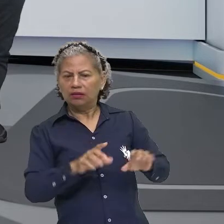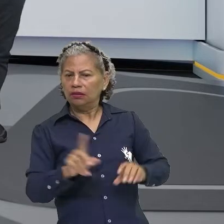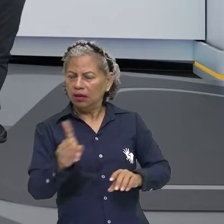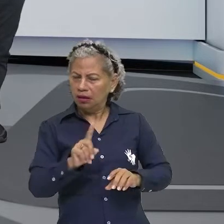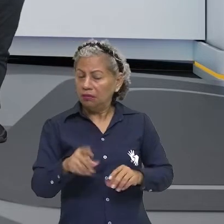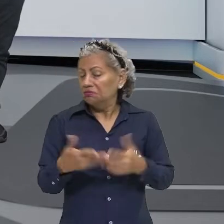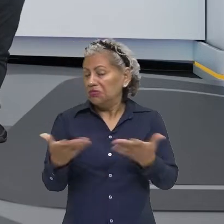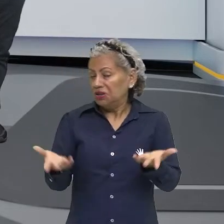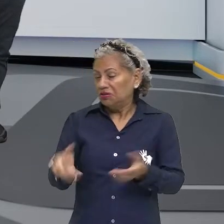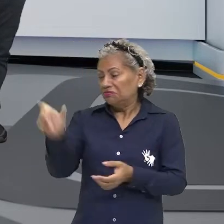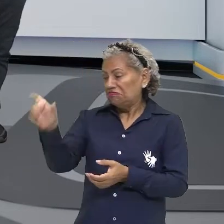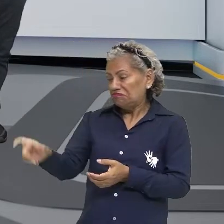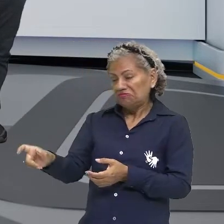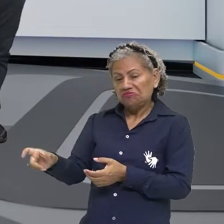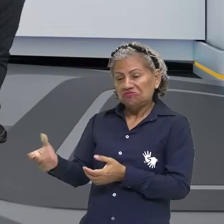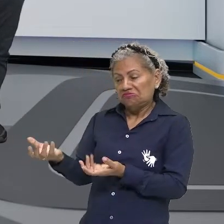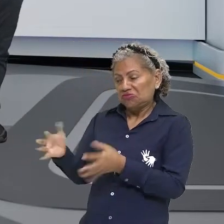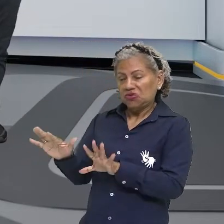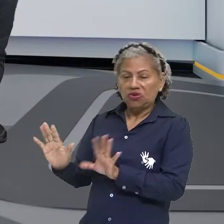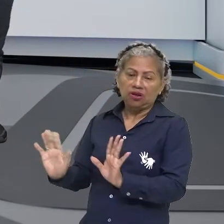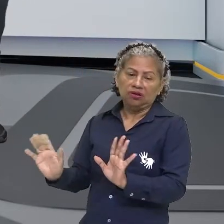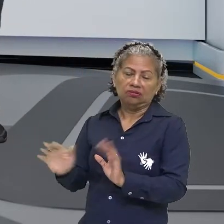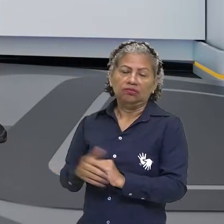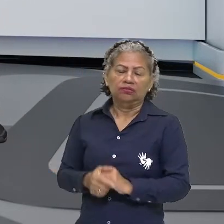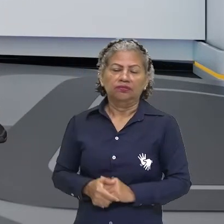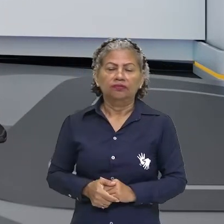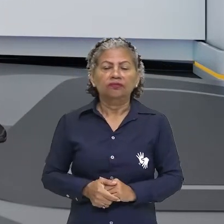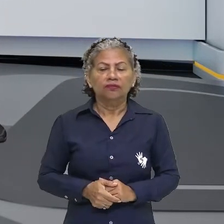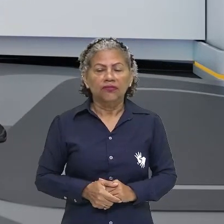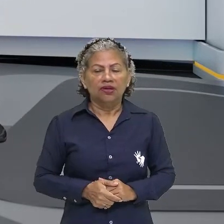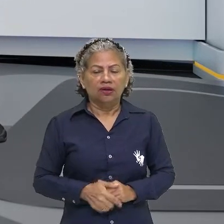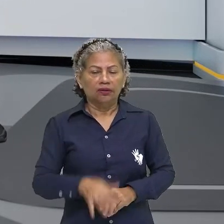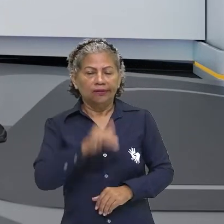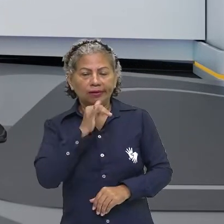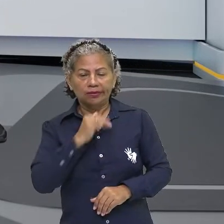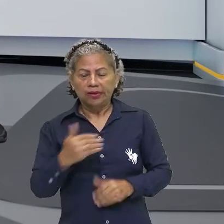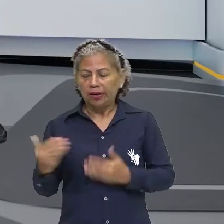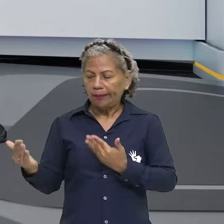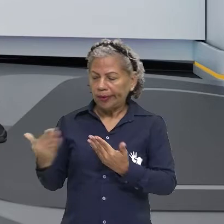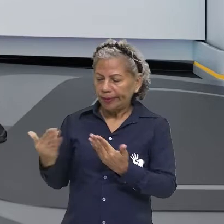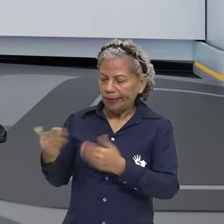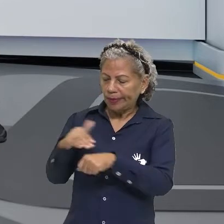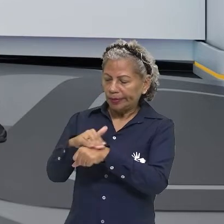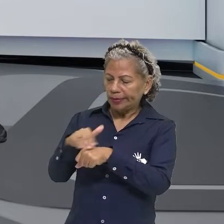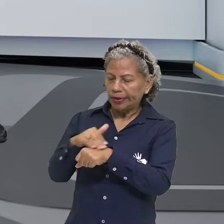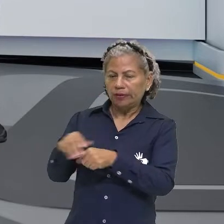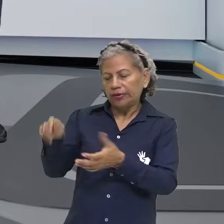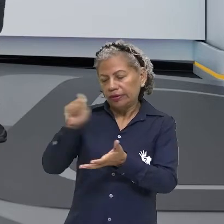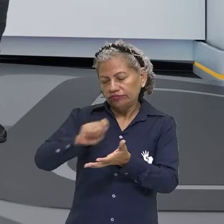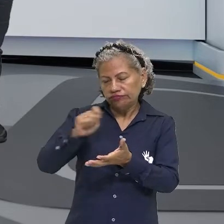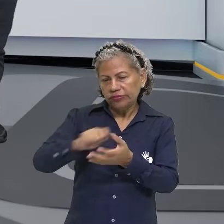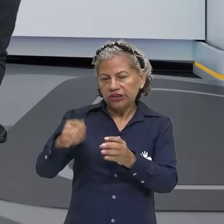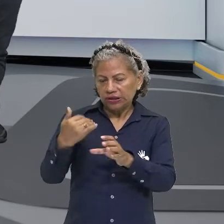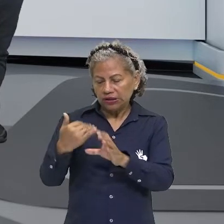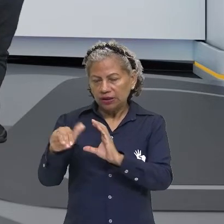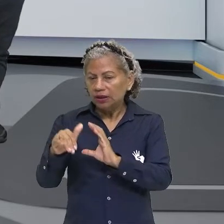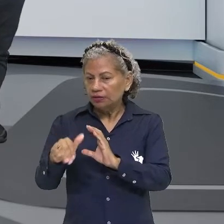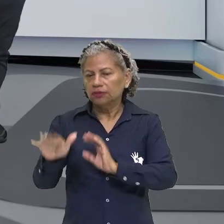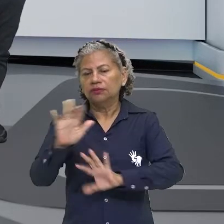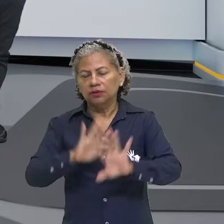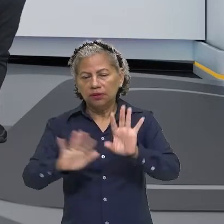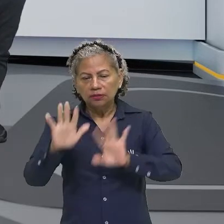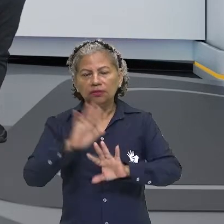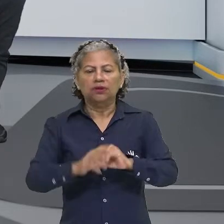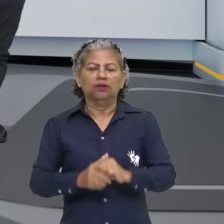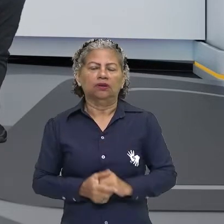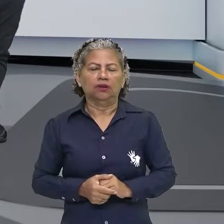redes sociais ou em conversas pessoais, nas quais o alcance do que escrevemos é de nível mundial, nós devemos